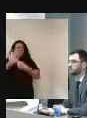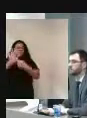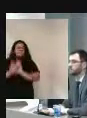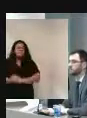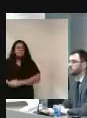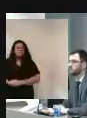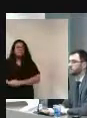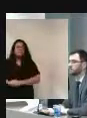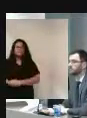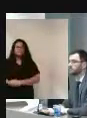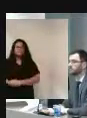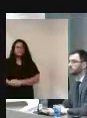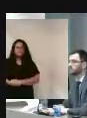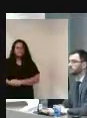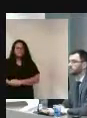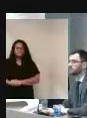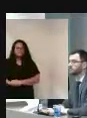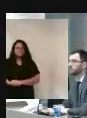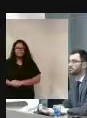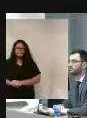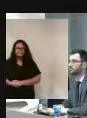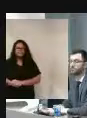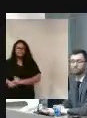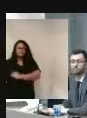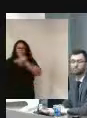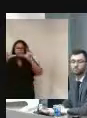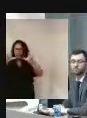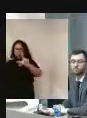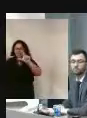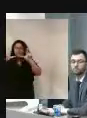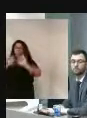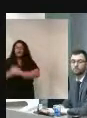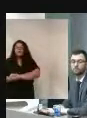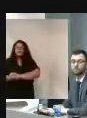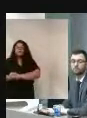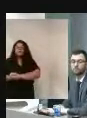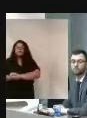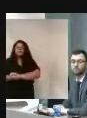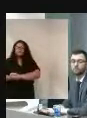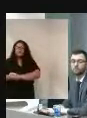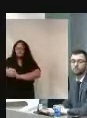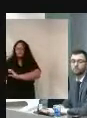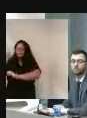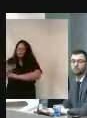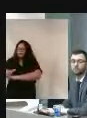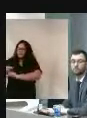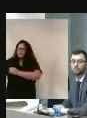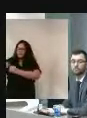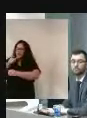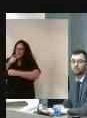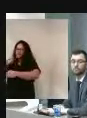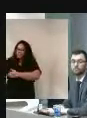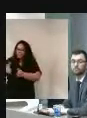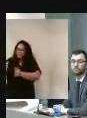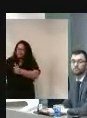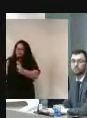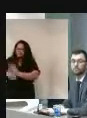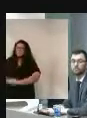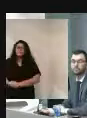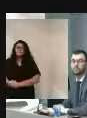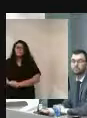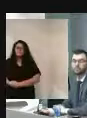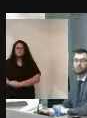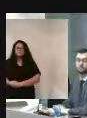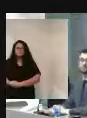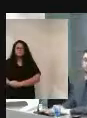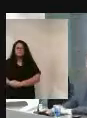aqui mostra, o artigo mostra uma foto de um ribeirinho do lado de uma região onde extraía água, tá?